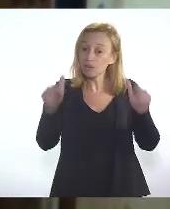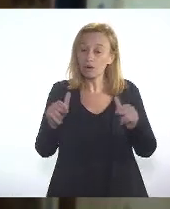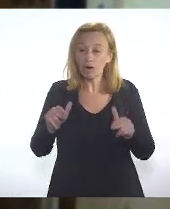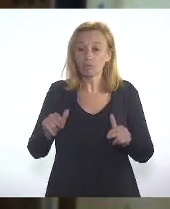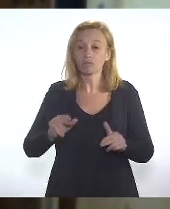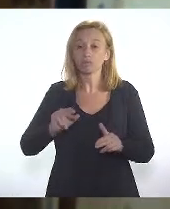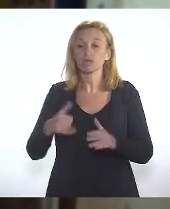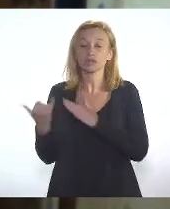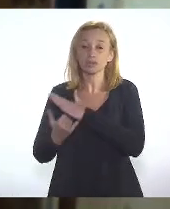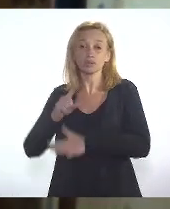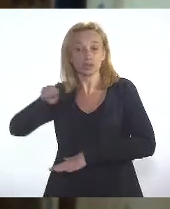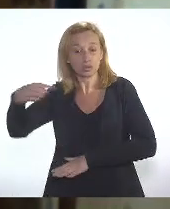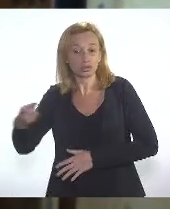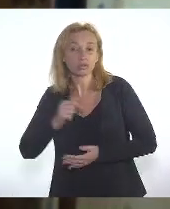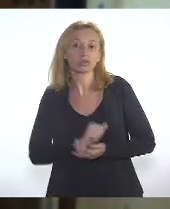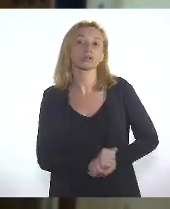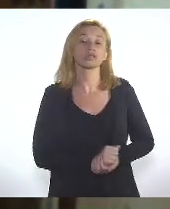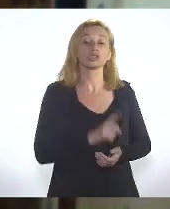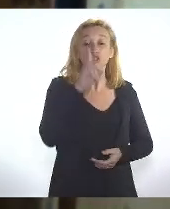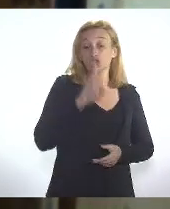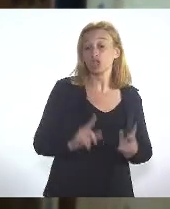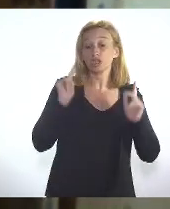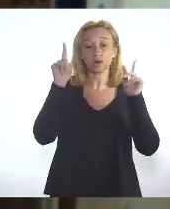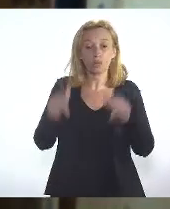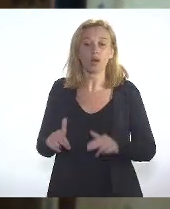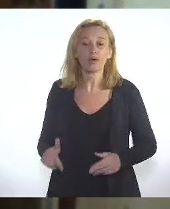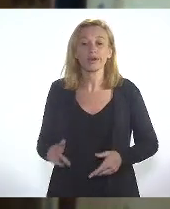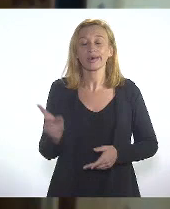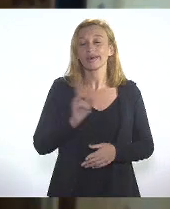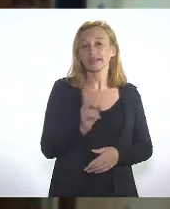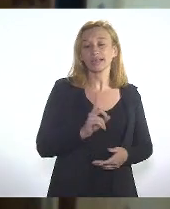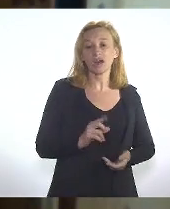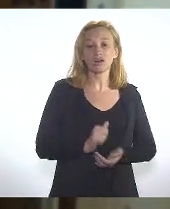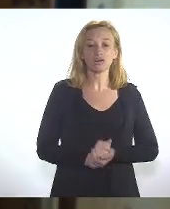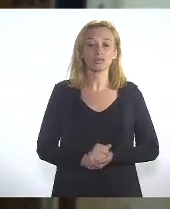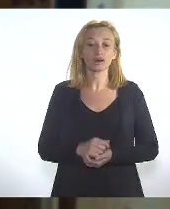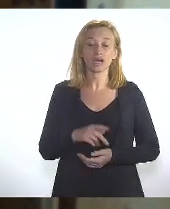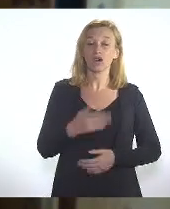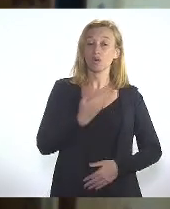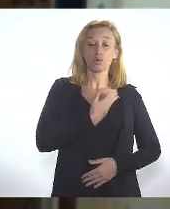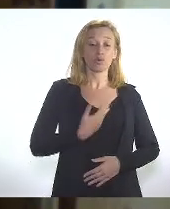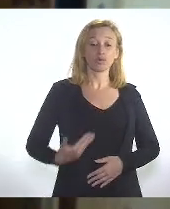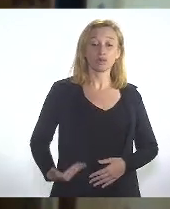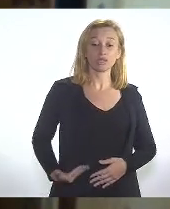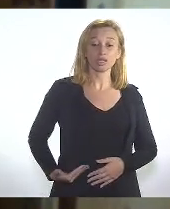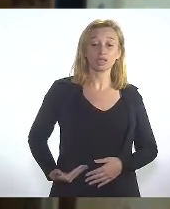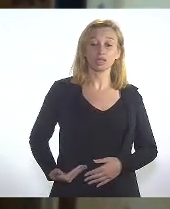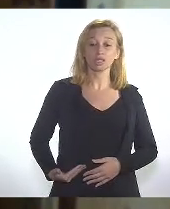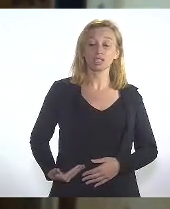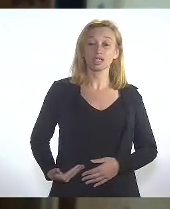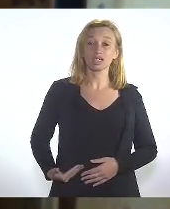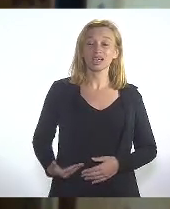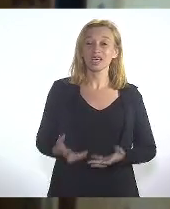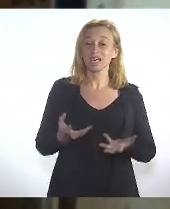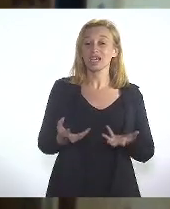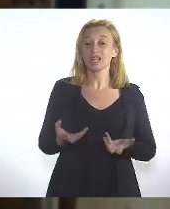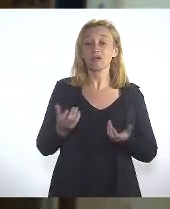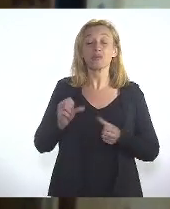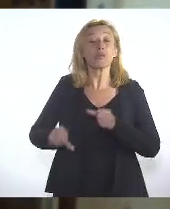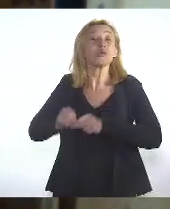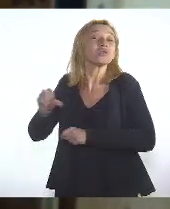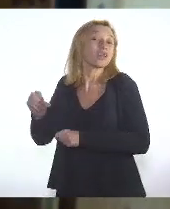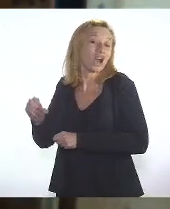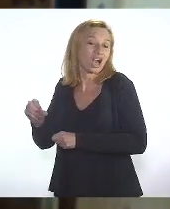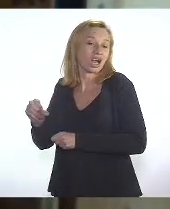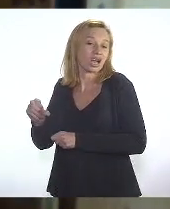direito, né? E não ficar ao talante do governador, inverter